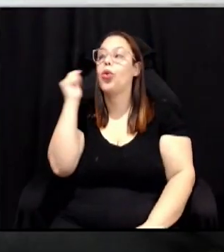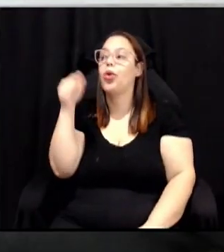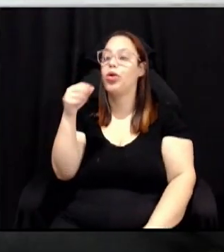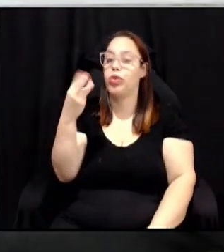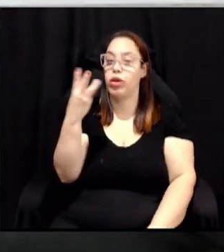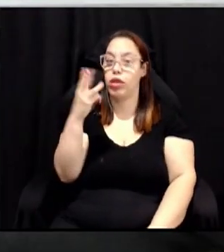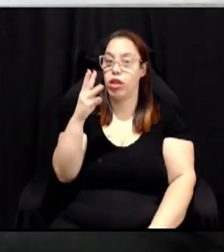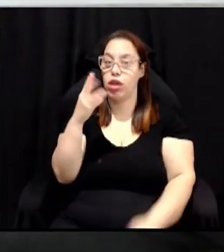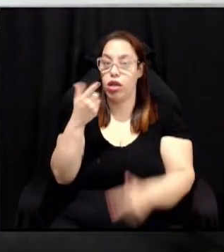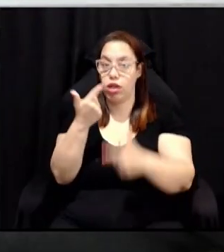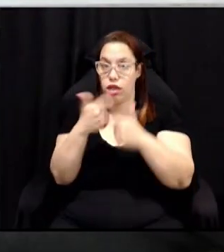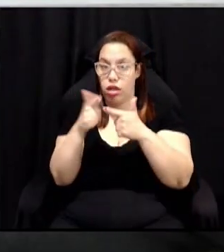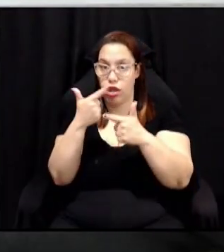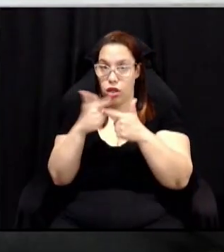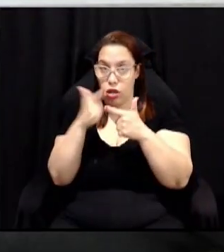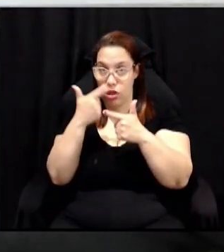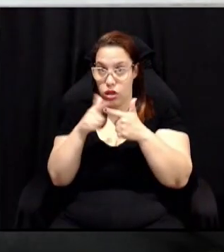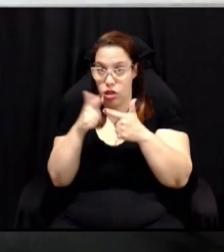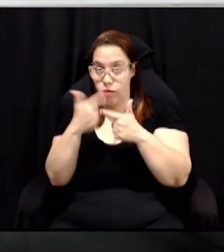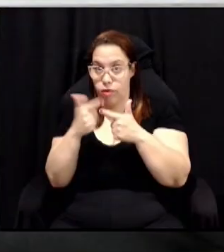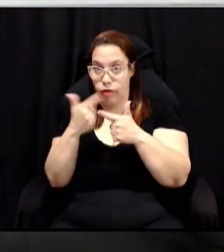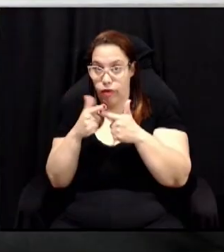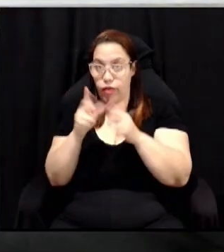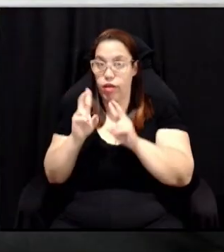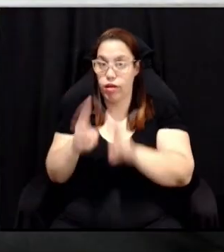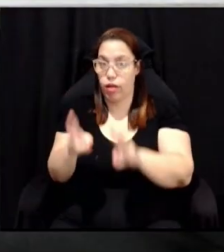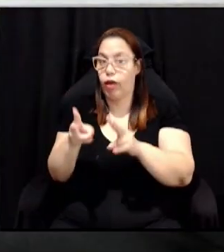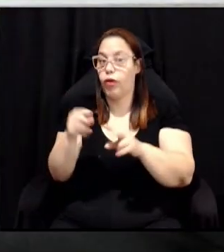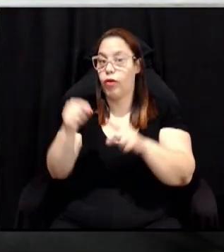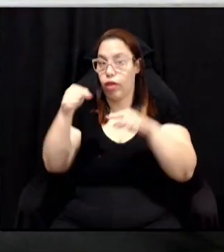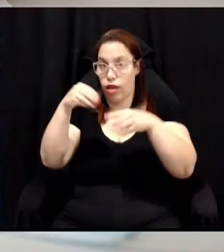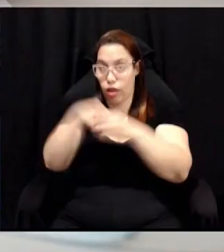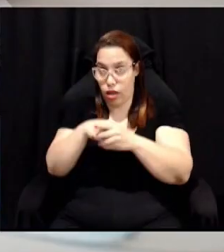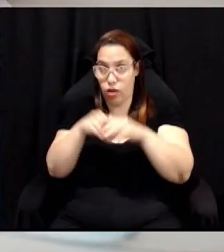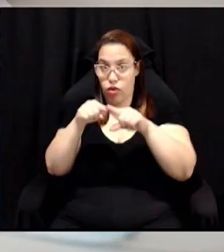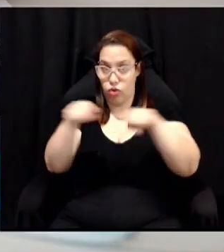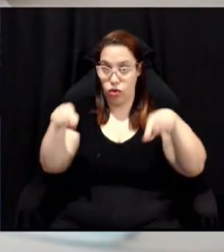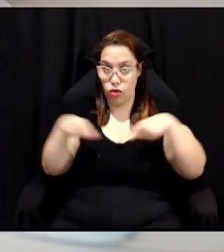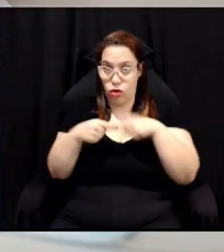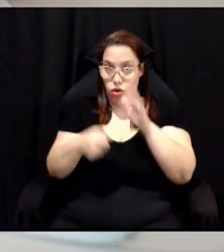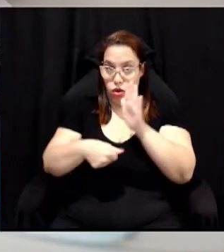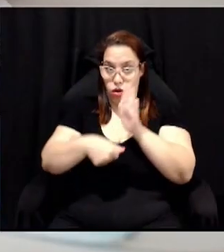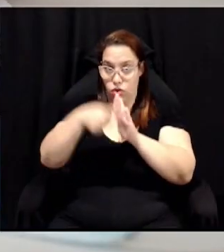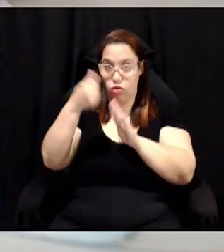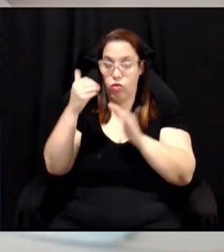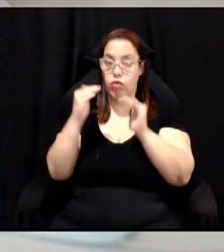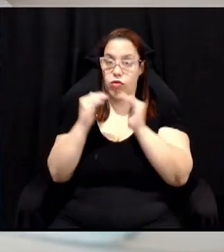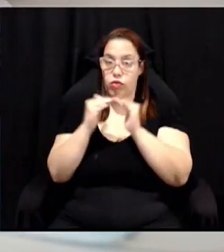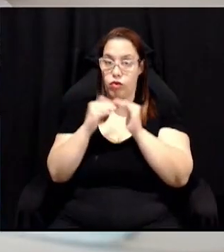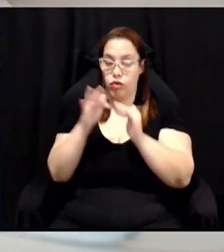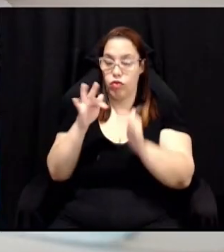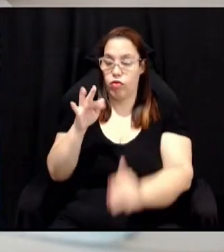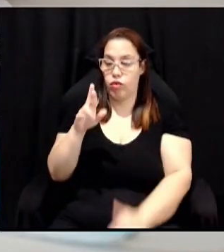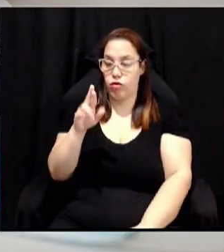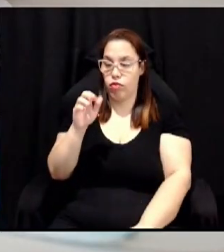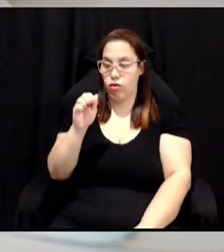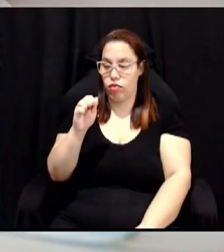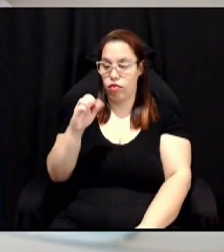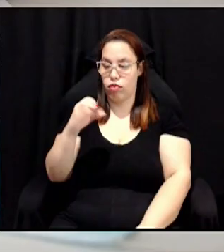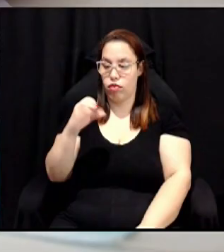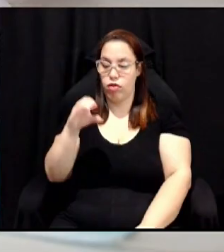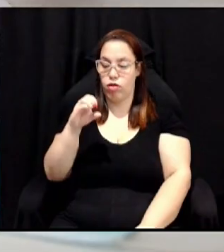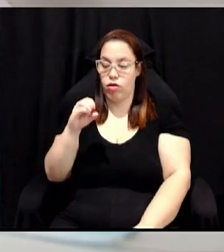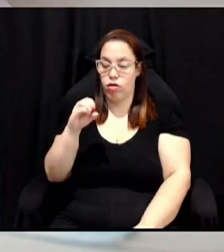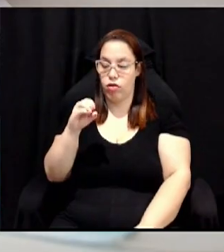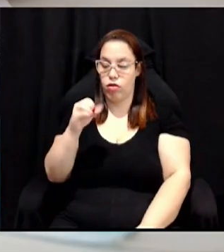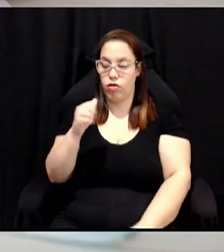que eu vejo muito frequentes dentro da sala de aula. Primeiro, com certeza, frações. Quando os alunos